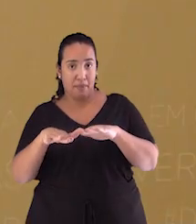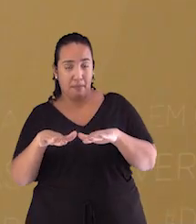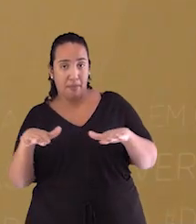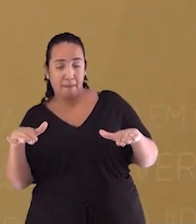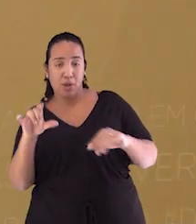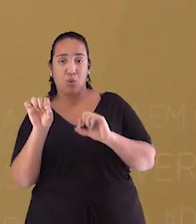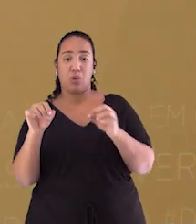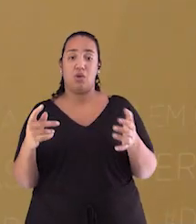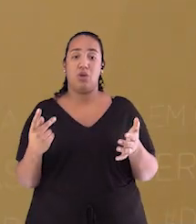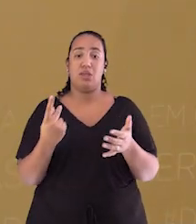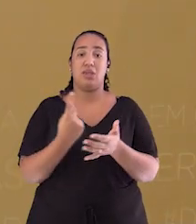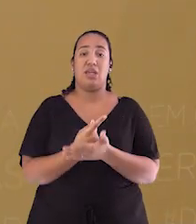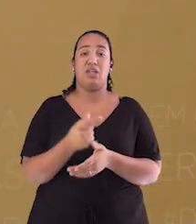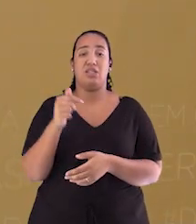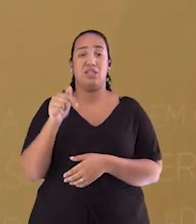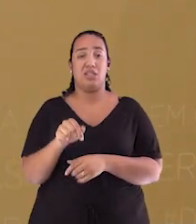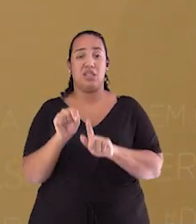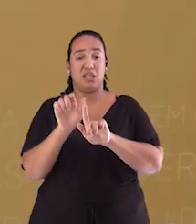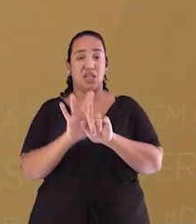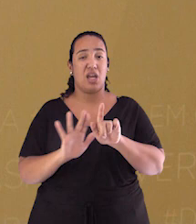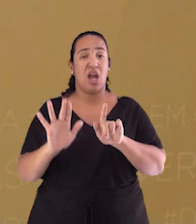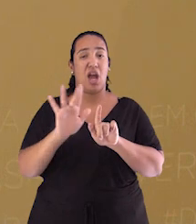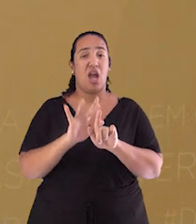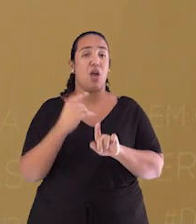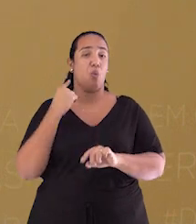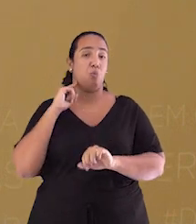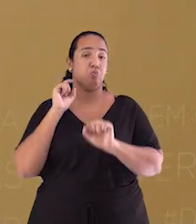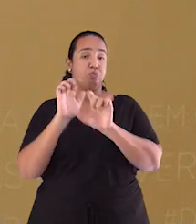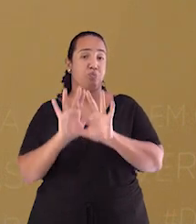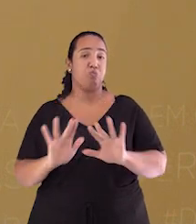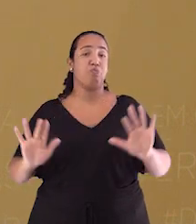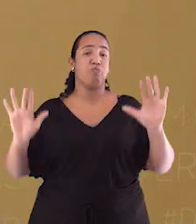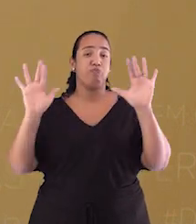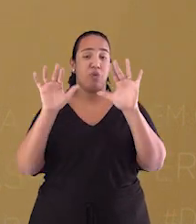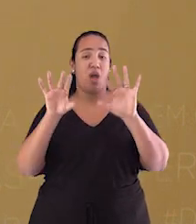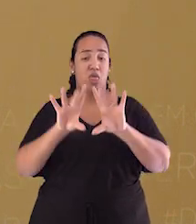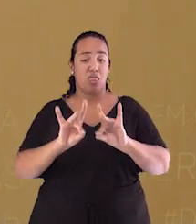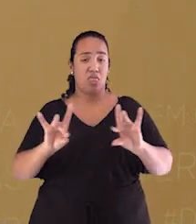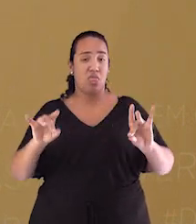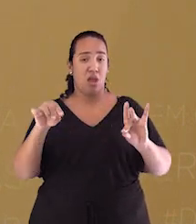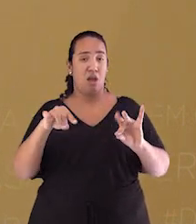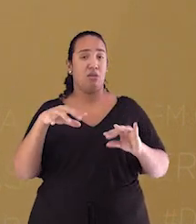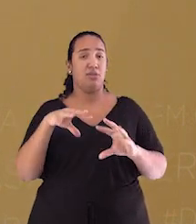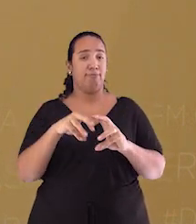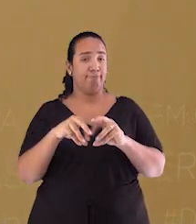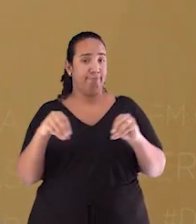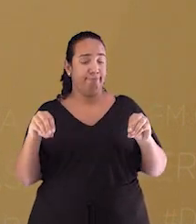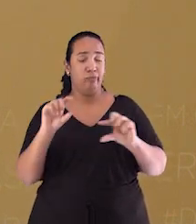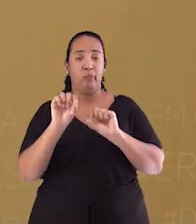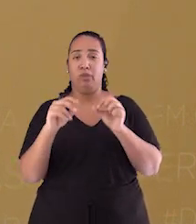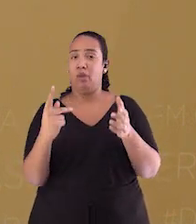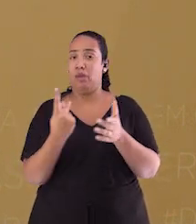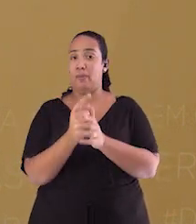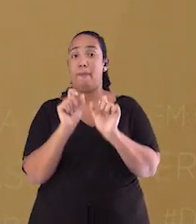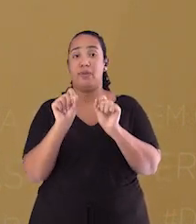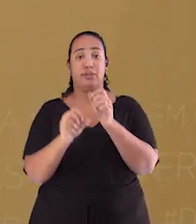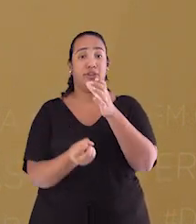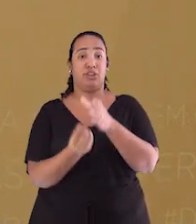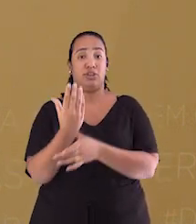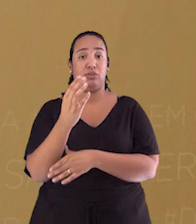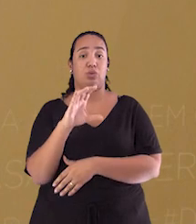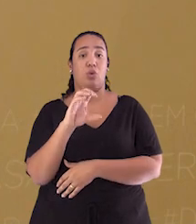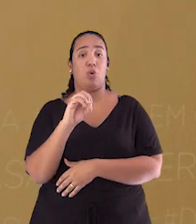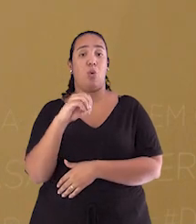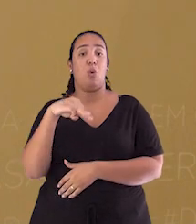que podem causar emissão de gases poluentes e contaminação do solo, pode ser feita uma composteira